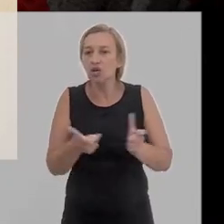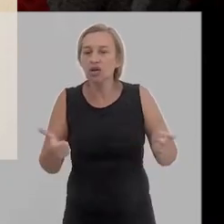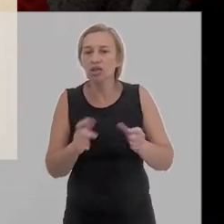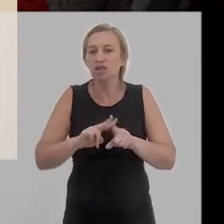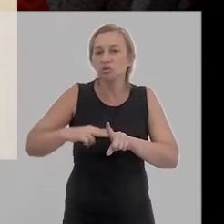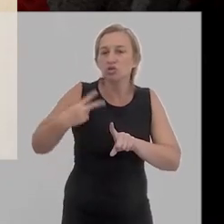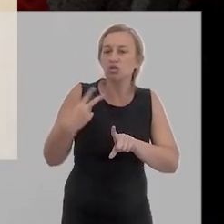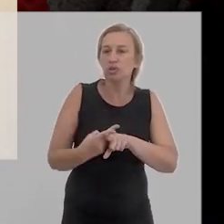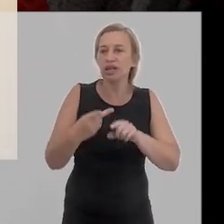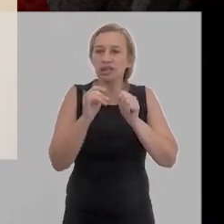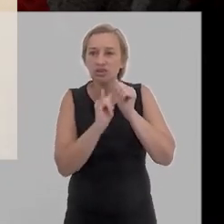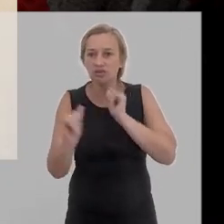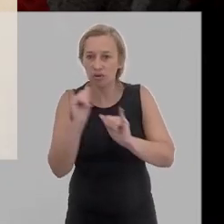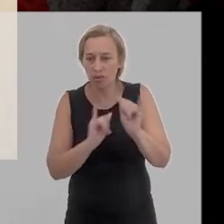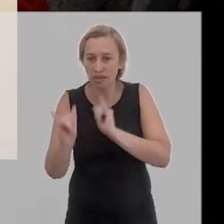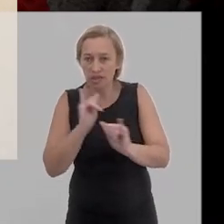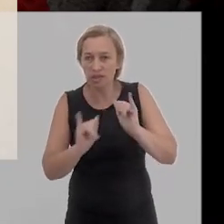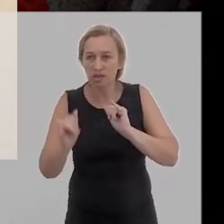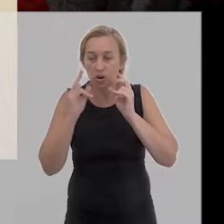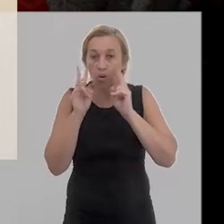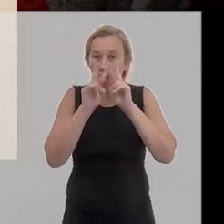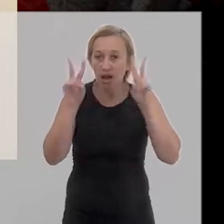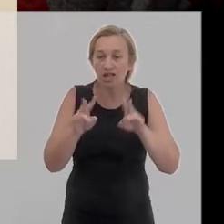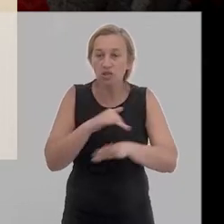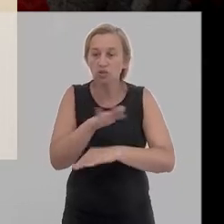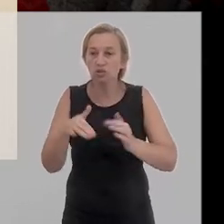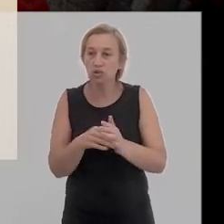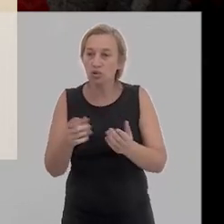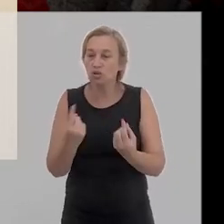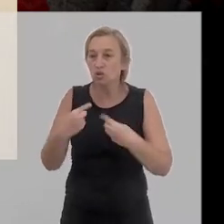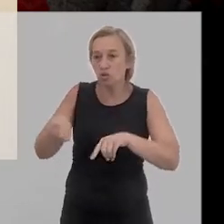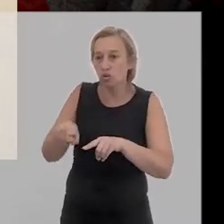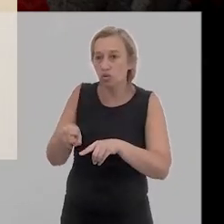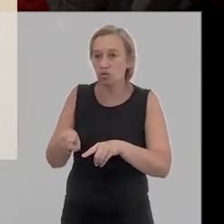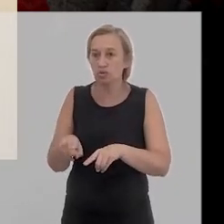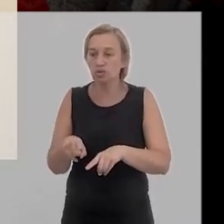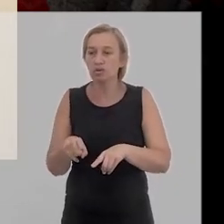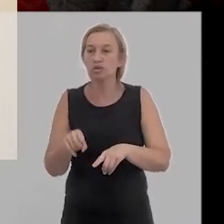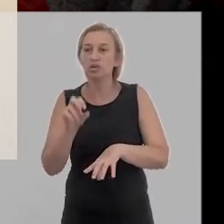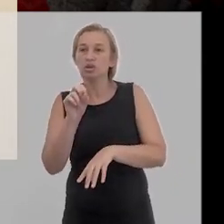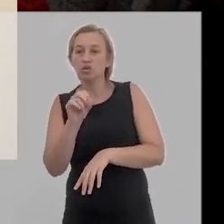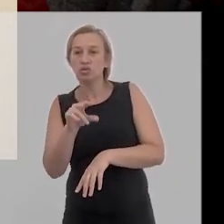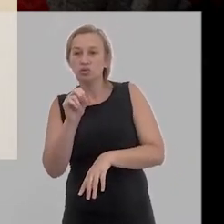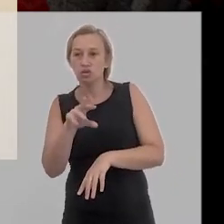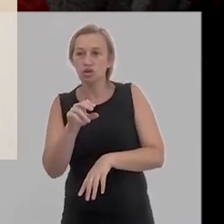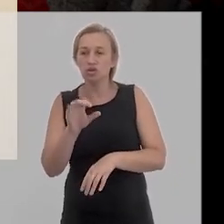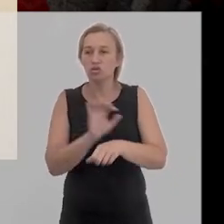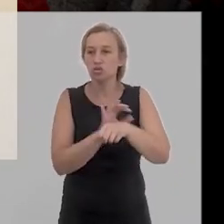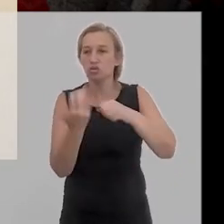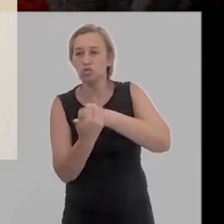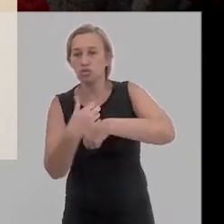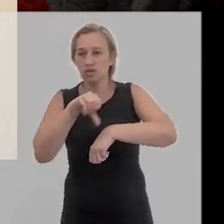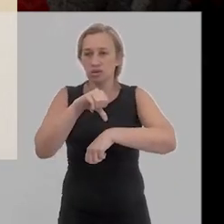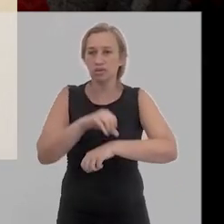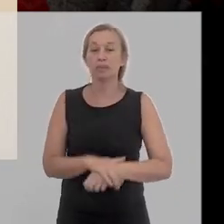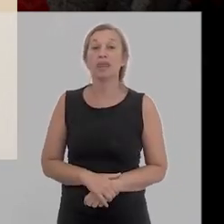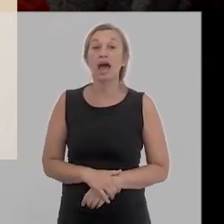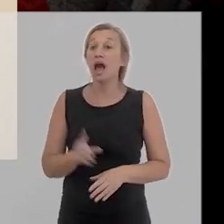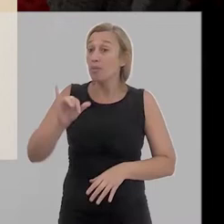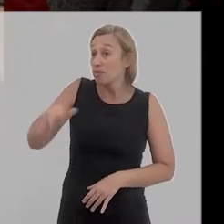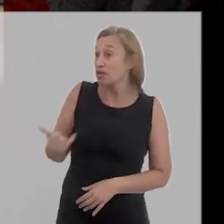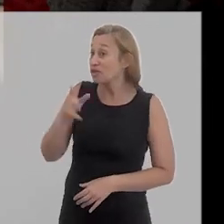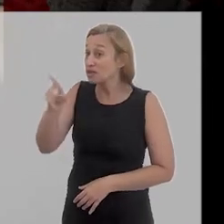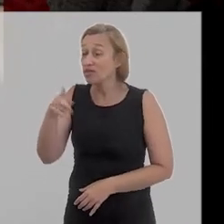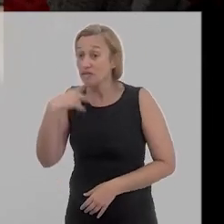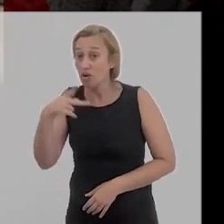criança é um grande multiplicador e um grande aliado de todos nós aí no combate ao SARS-CoV-2, né, à